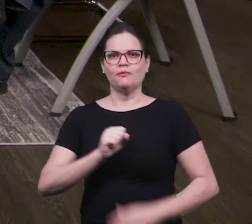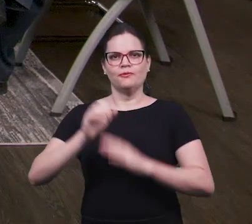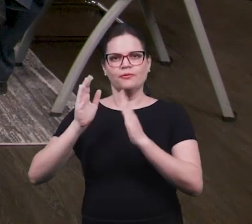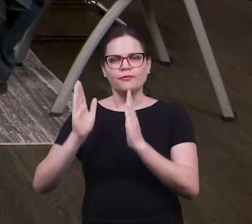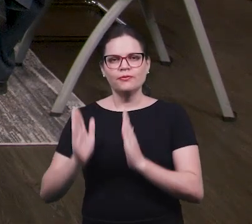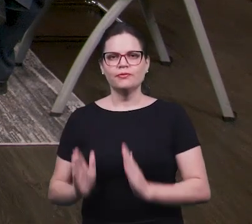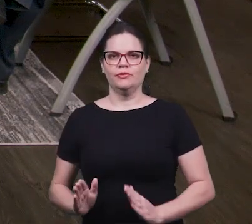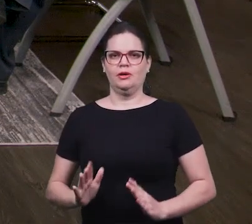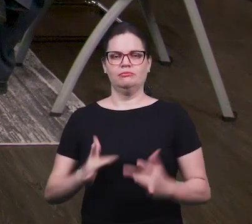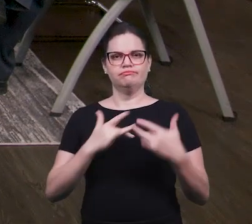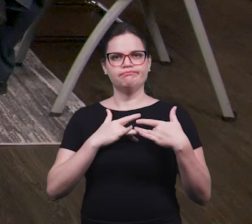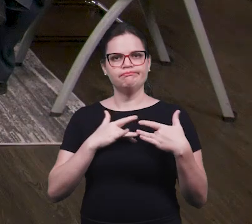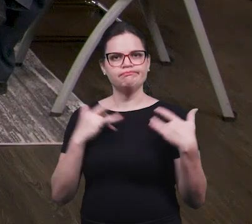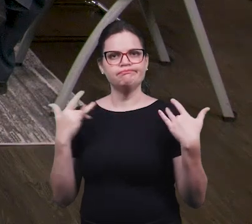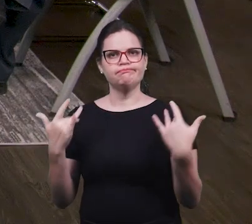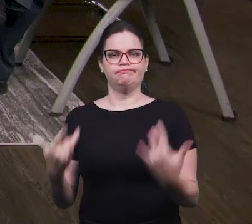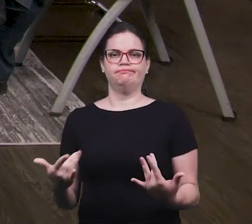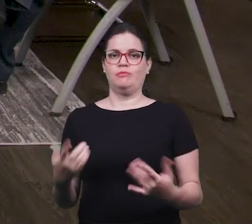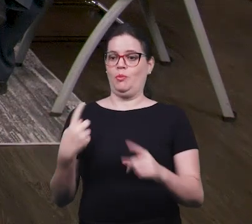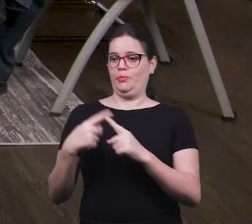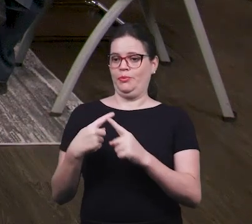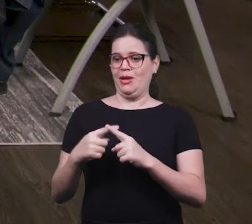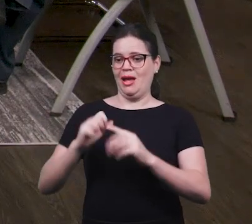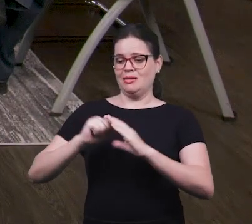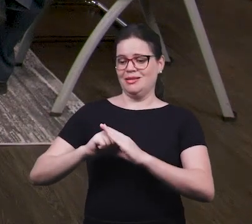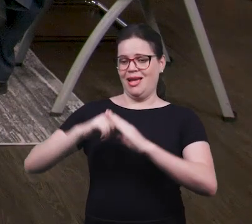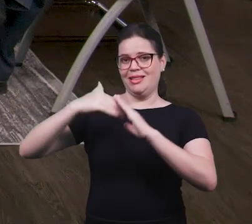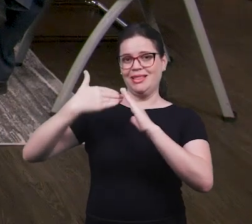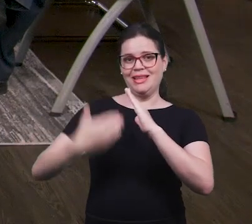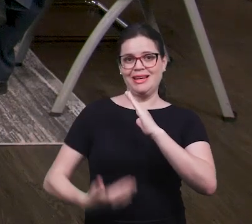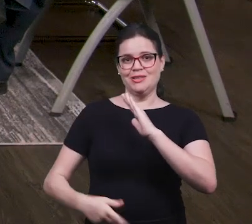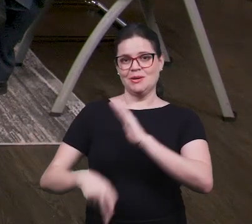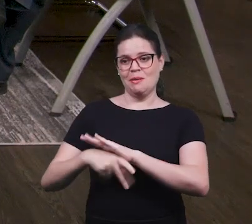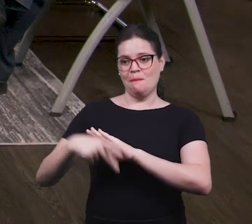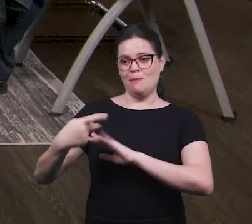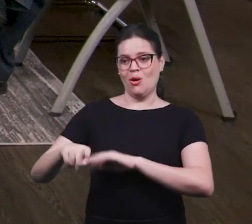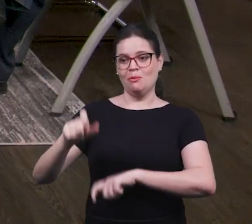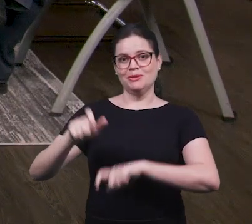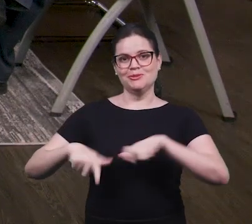onde os aspectos vividos pela igreja